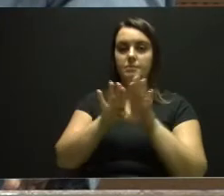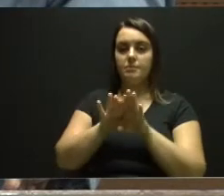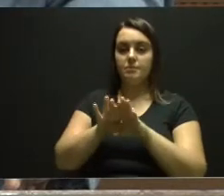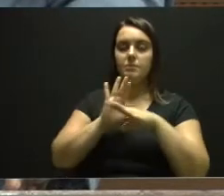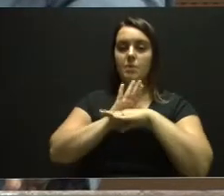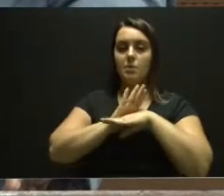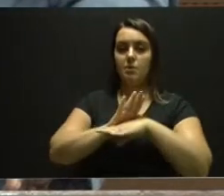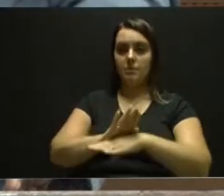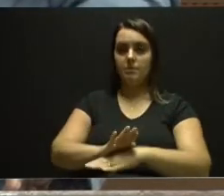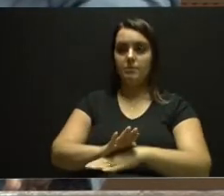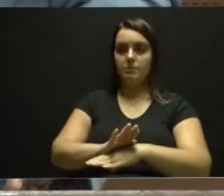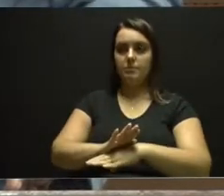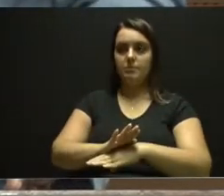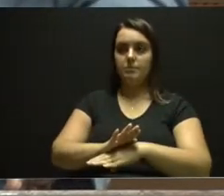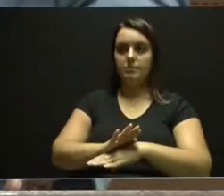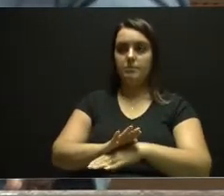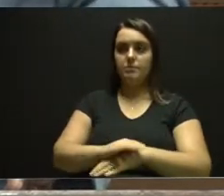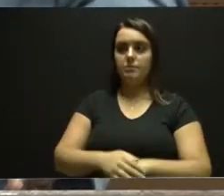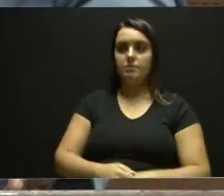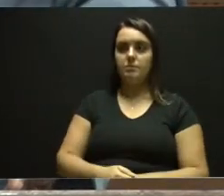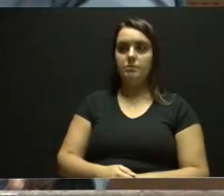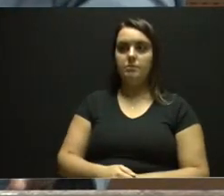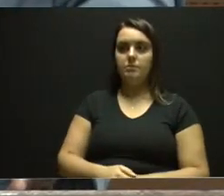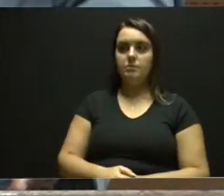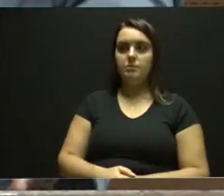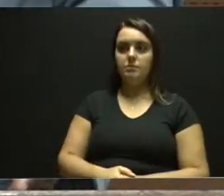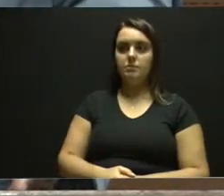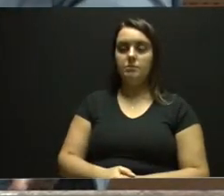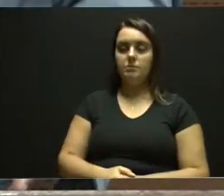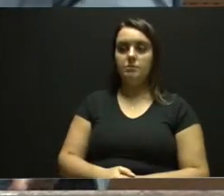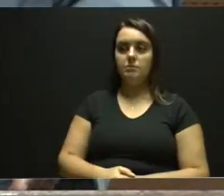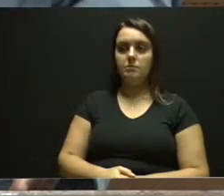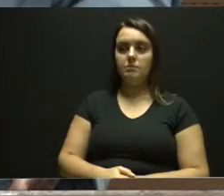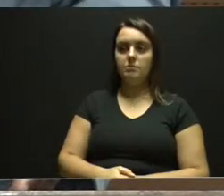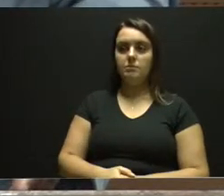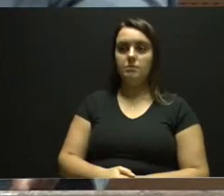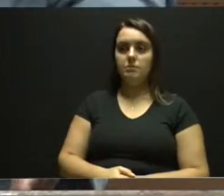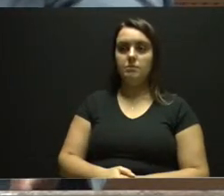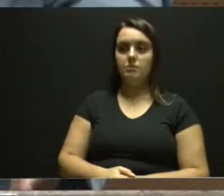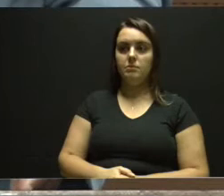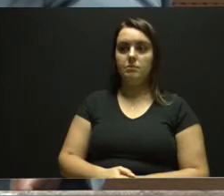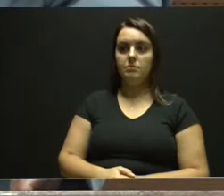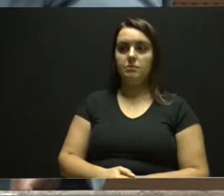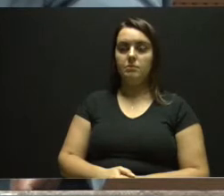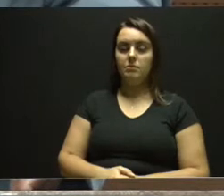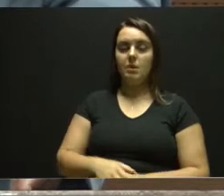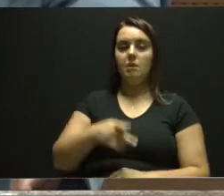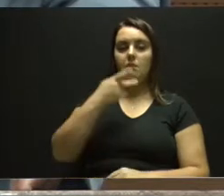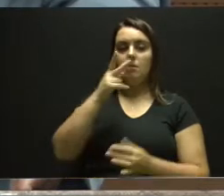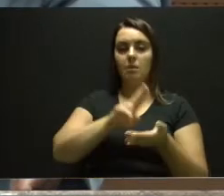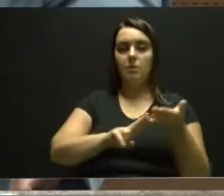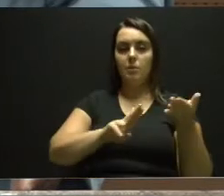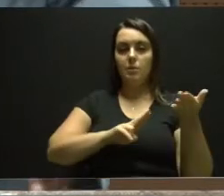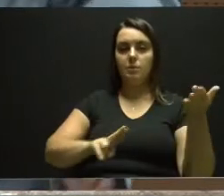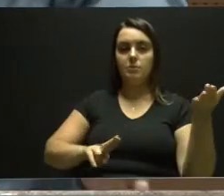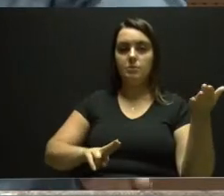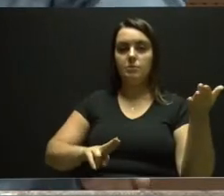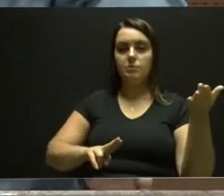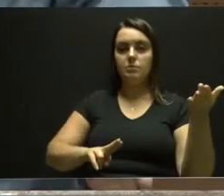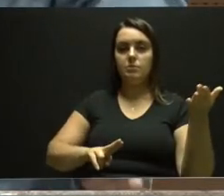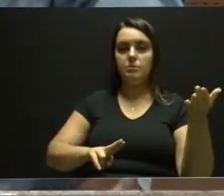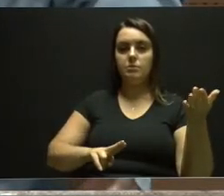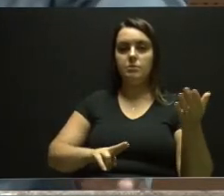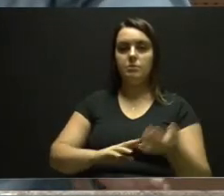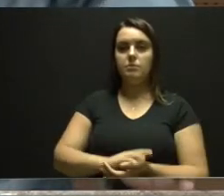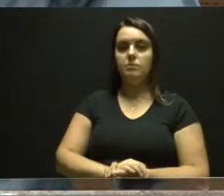de licença a senhora presidenta visitar alguns nomes sejam